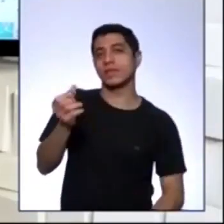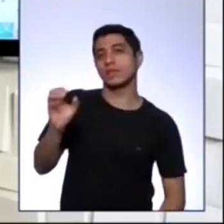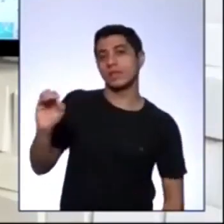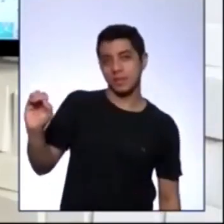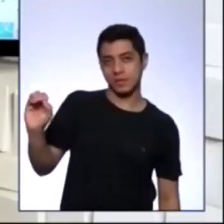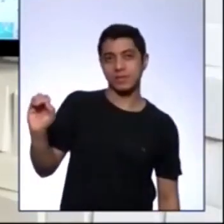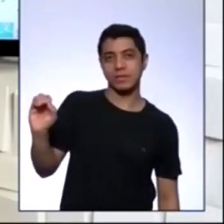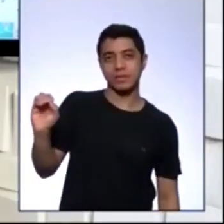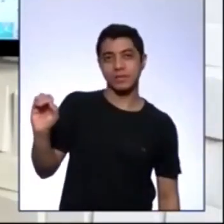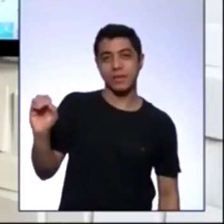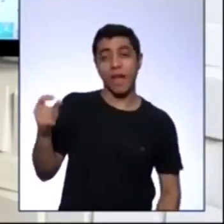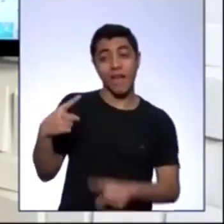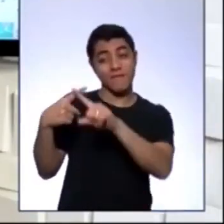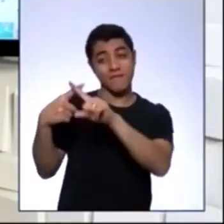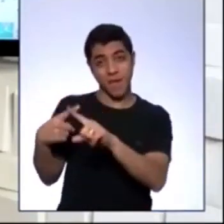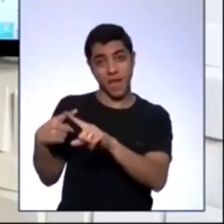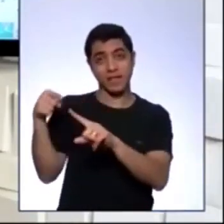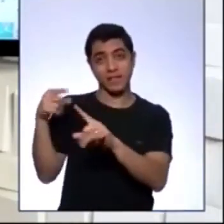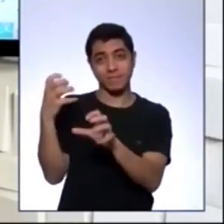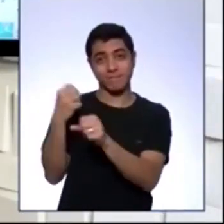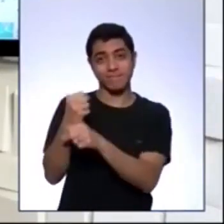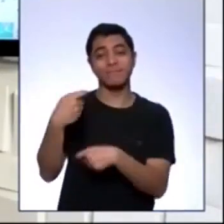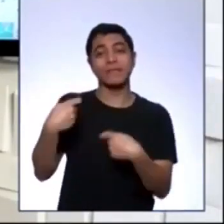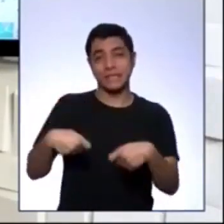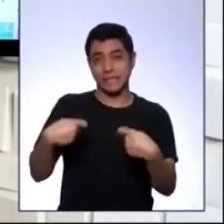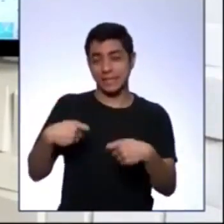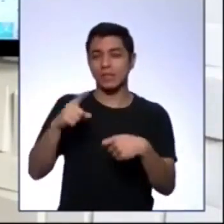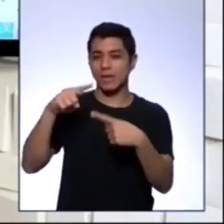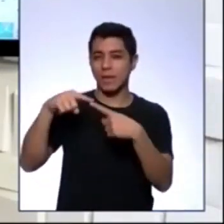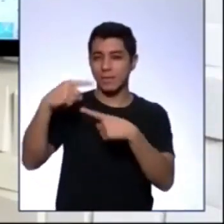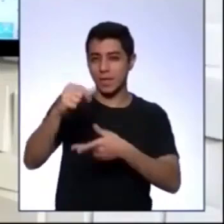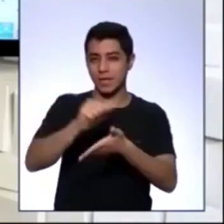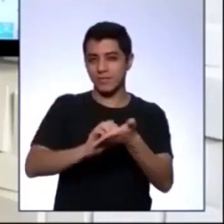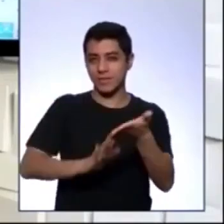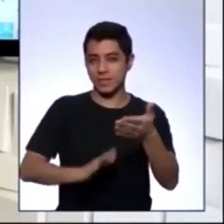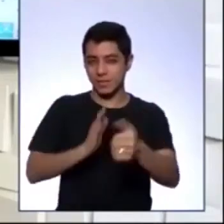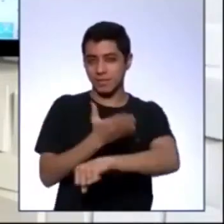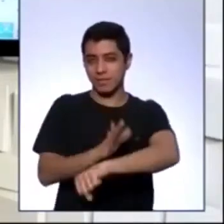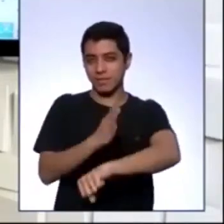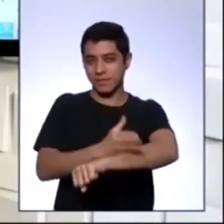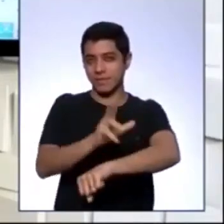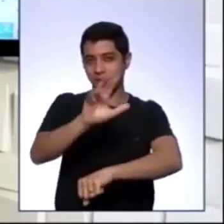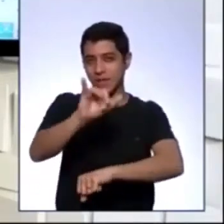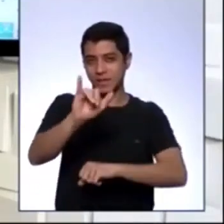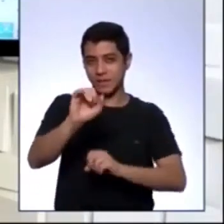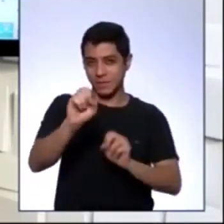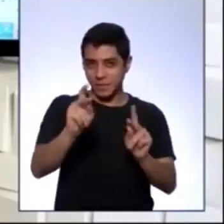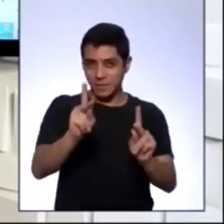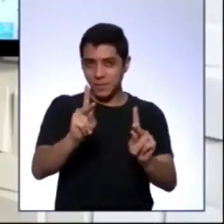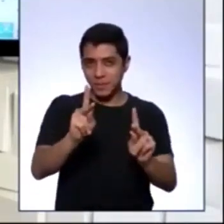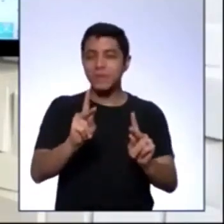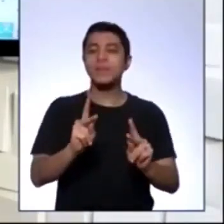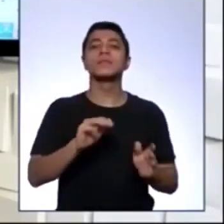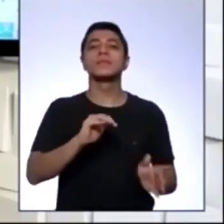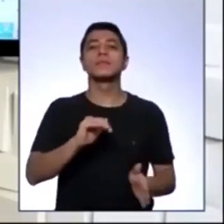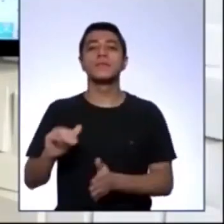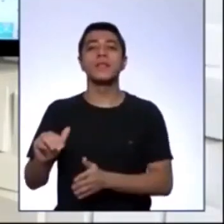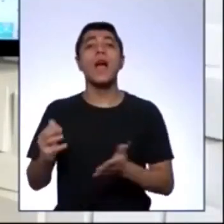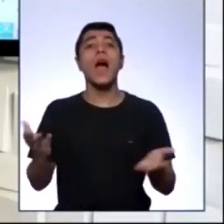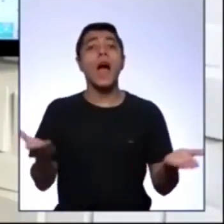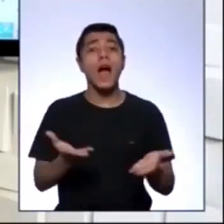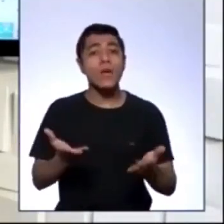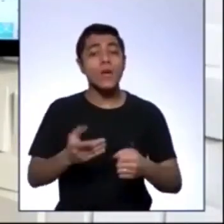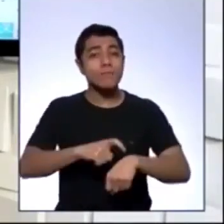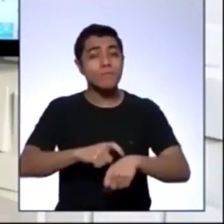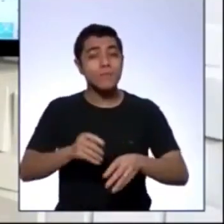daqui a pouco nos exercícios a gente vai treinar um pouquinho tá e agora é o momento mais top